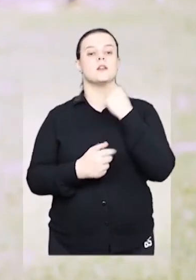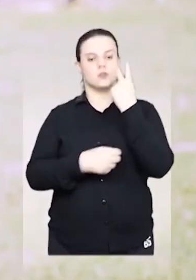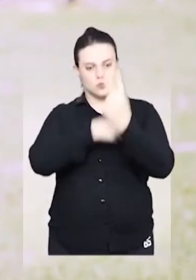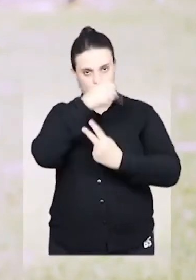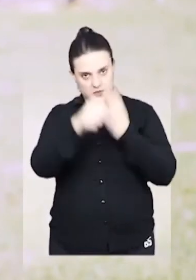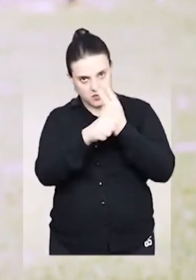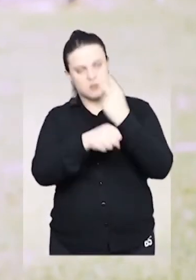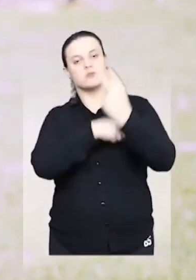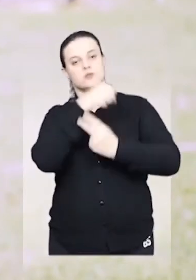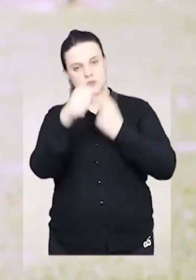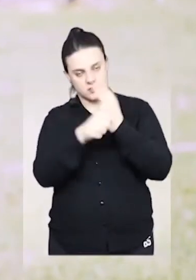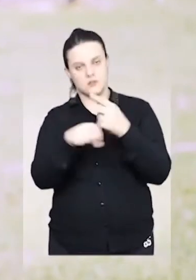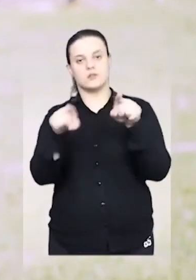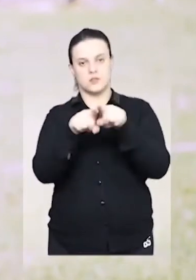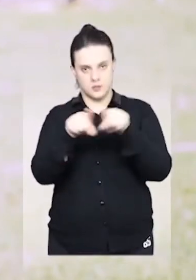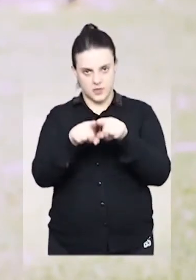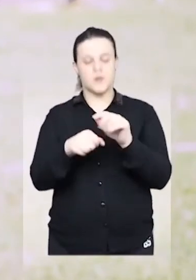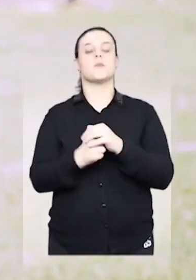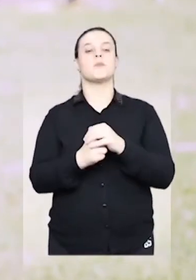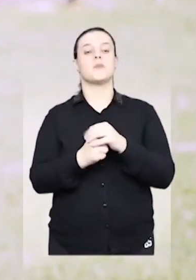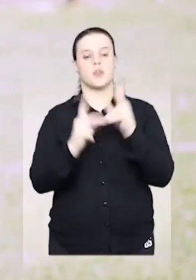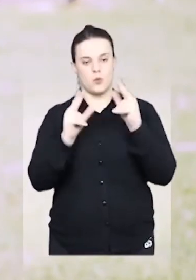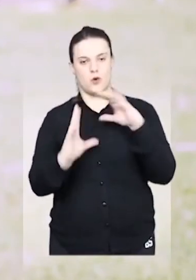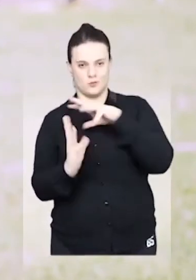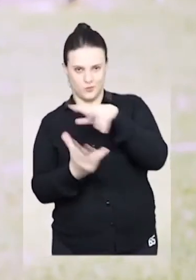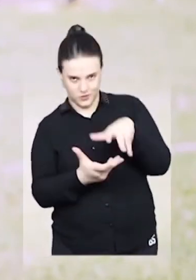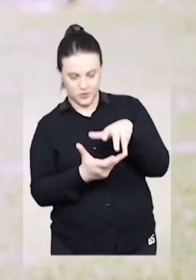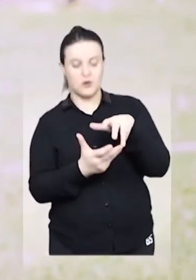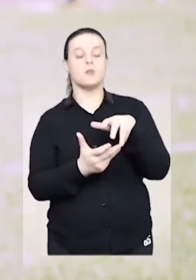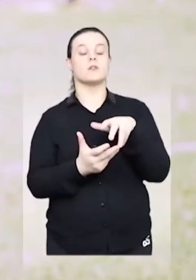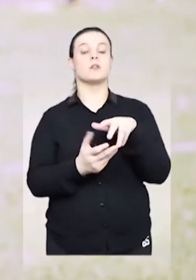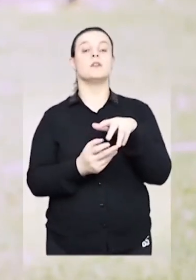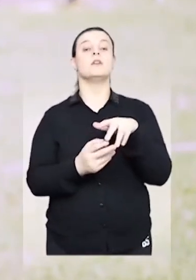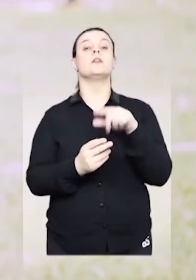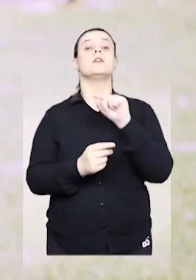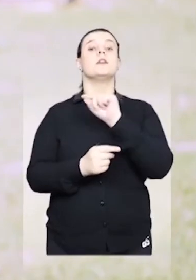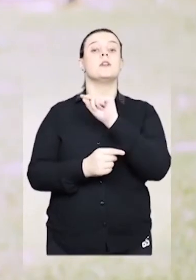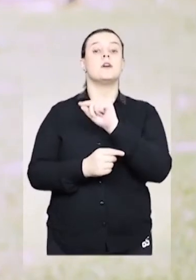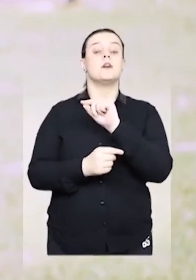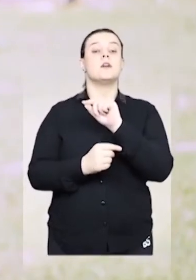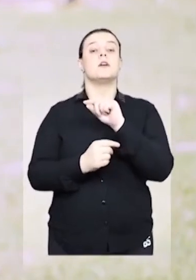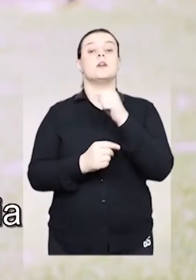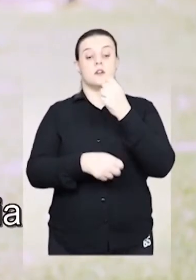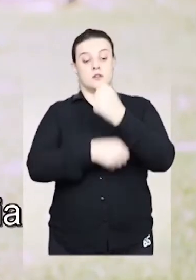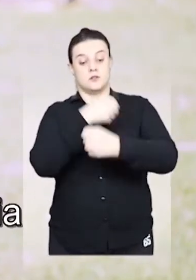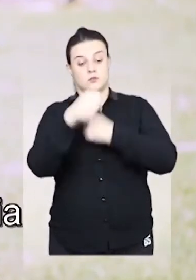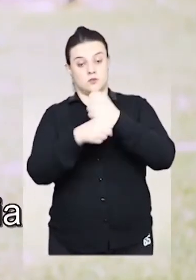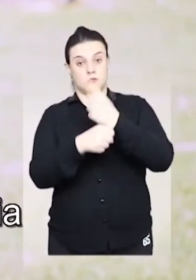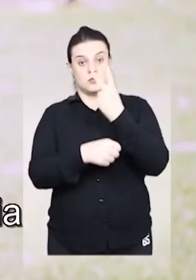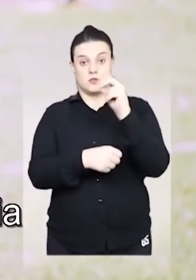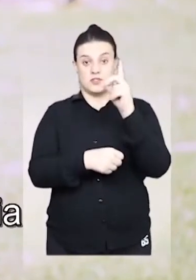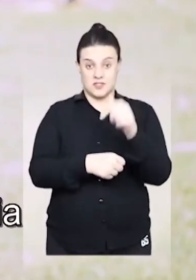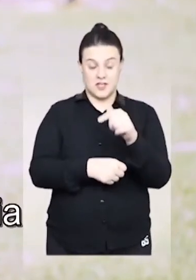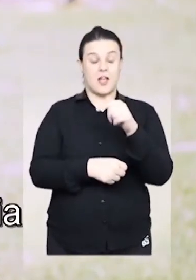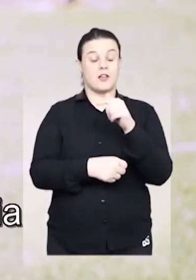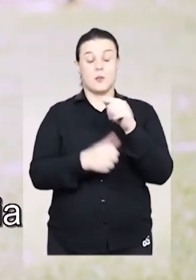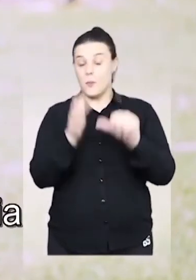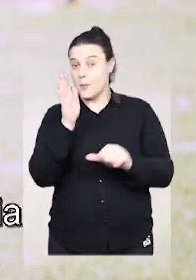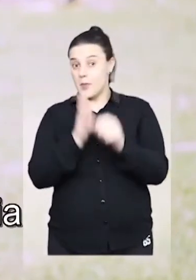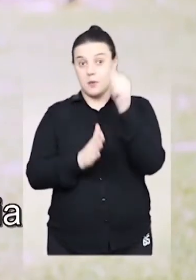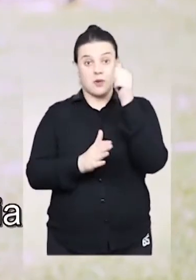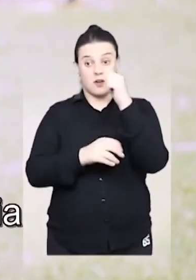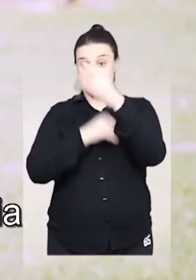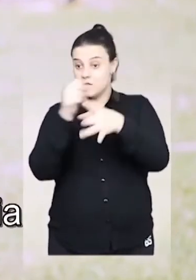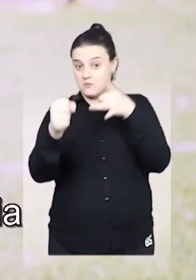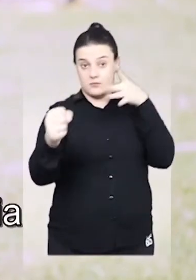cada 2 anos também, os mundiais. E em 2017, pela primeira vez na história